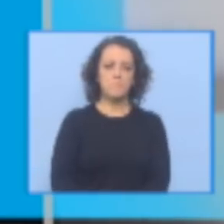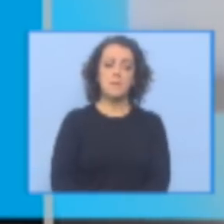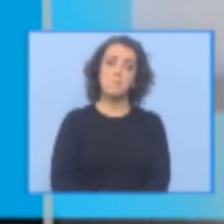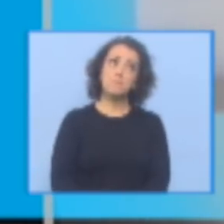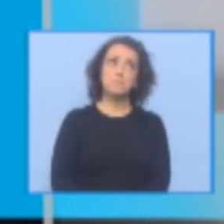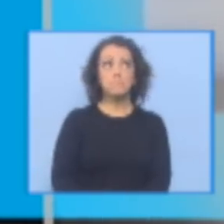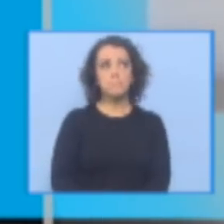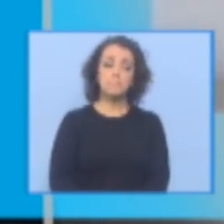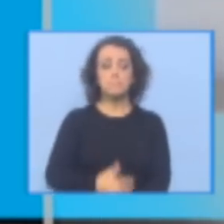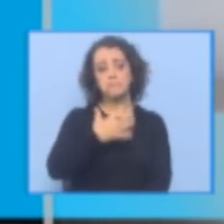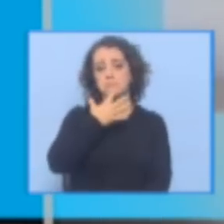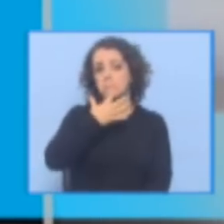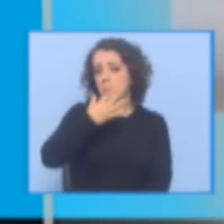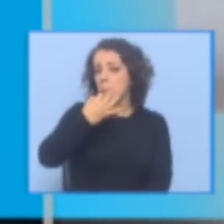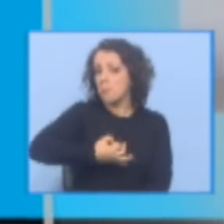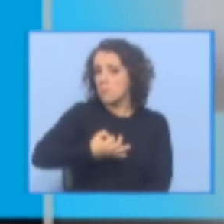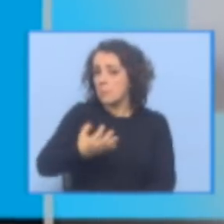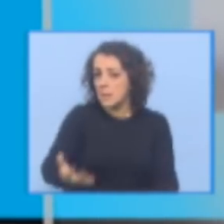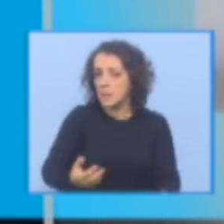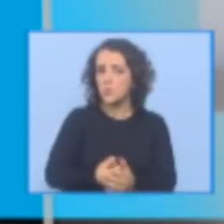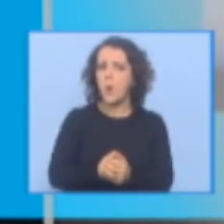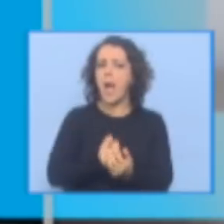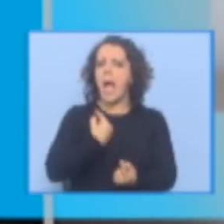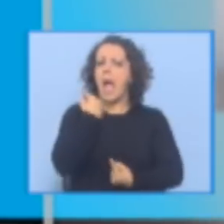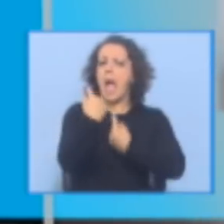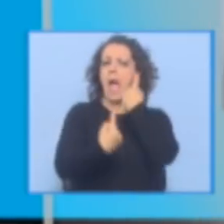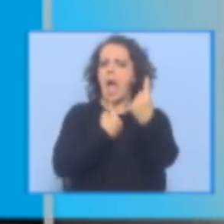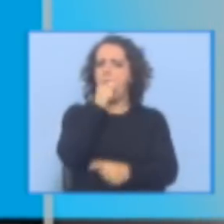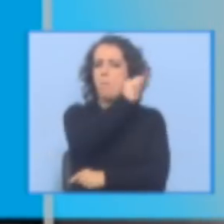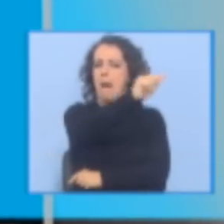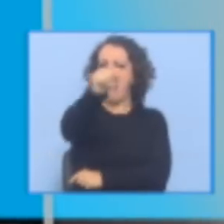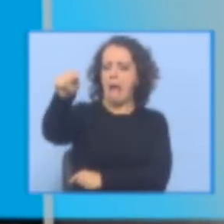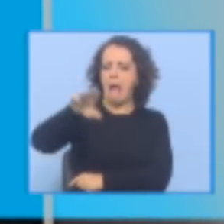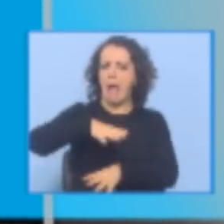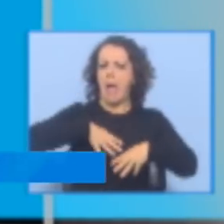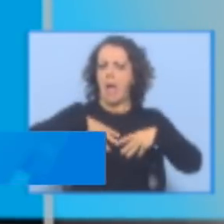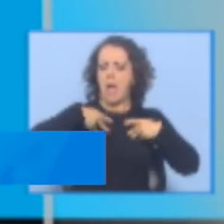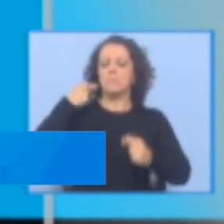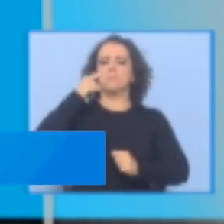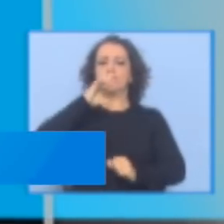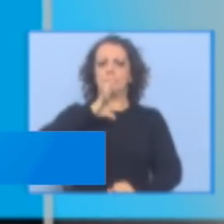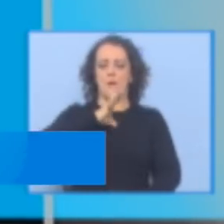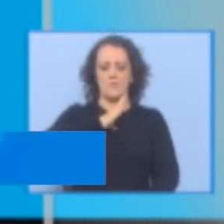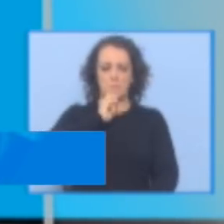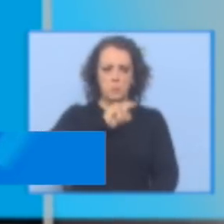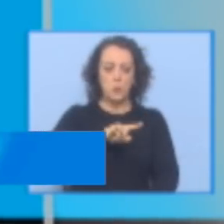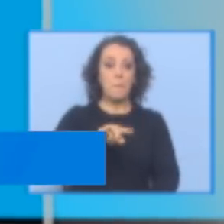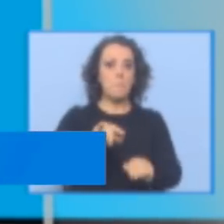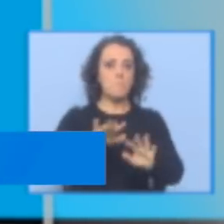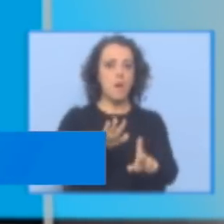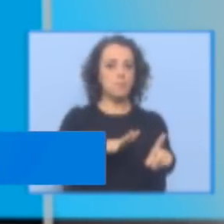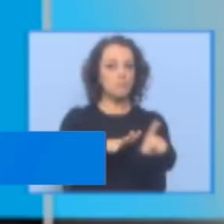Acredito que em algumas almas faça algum eco. Não acredito que tenha